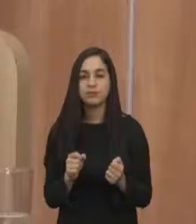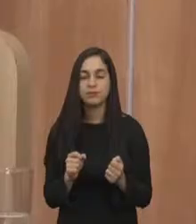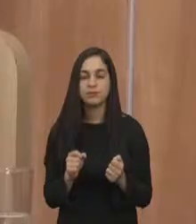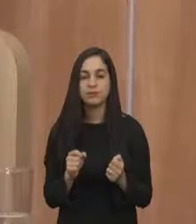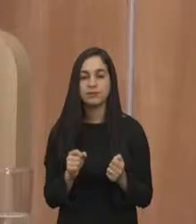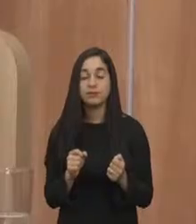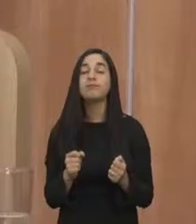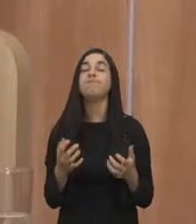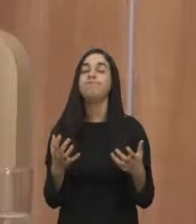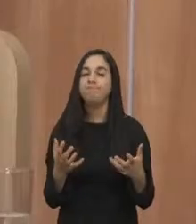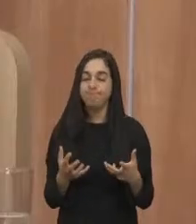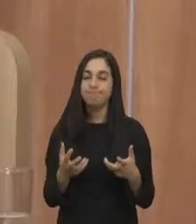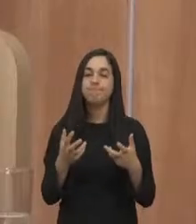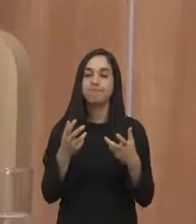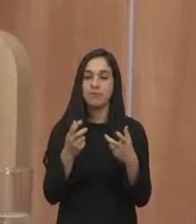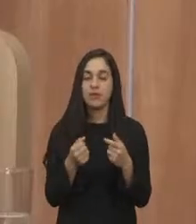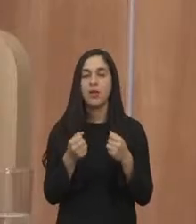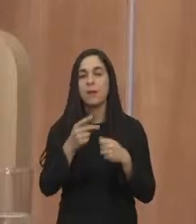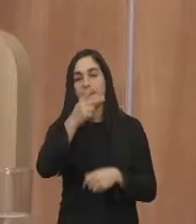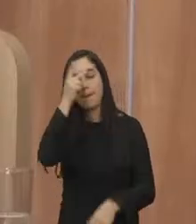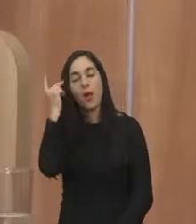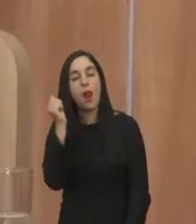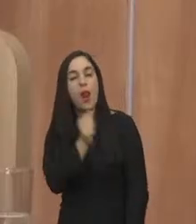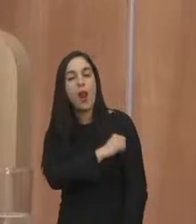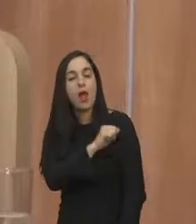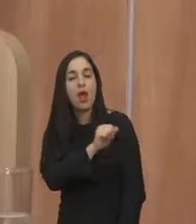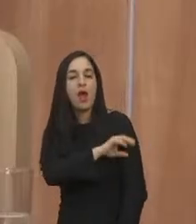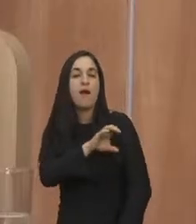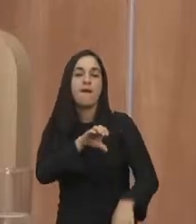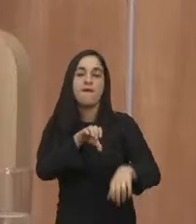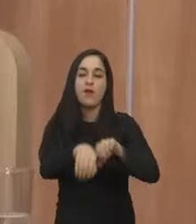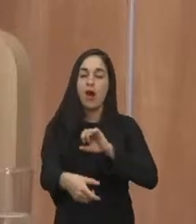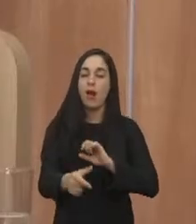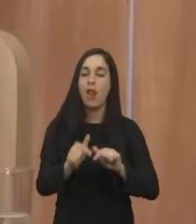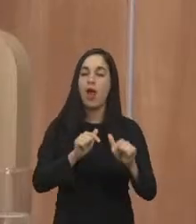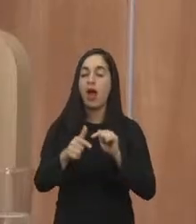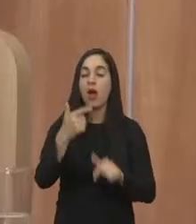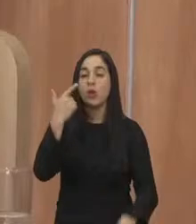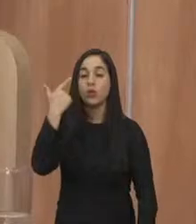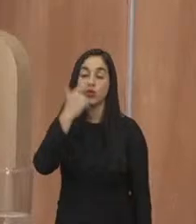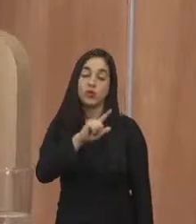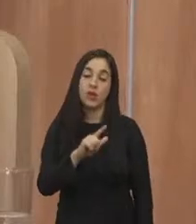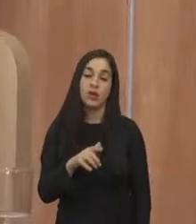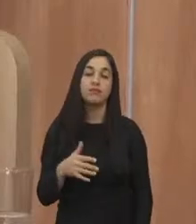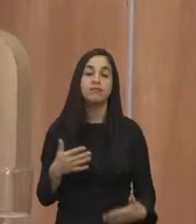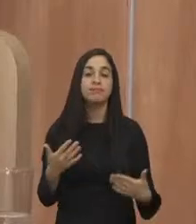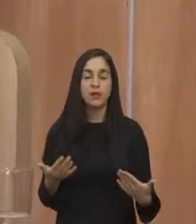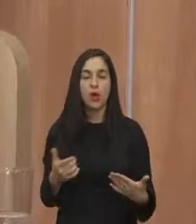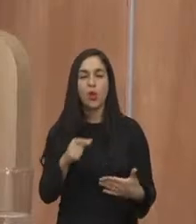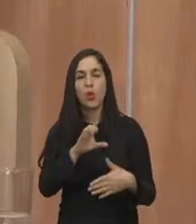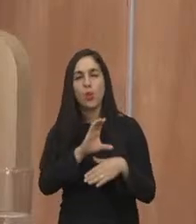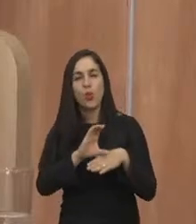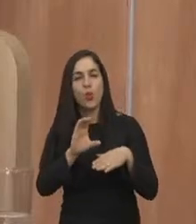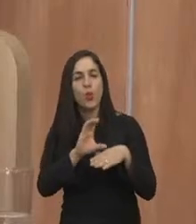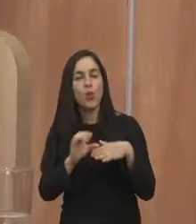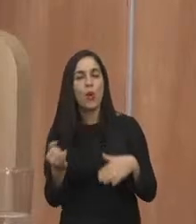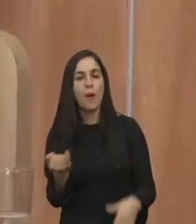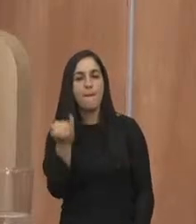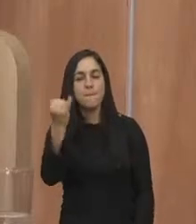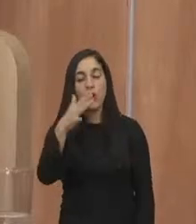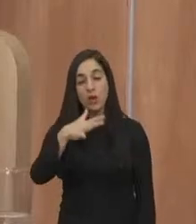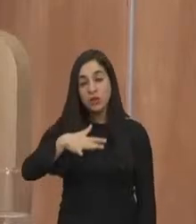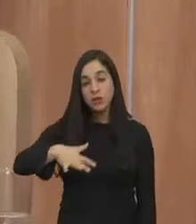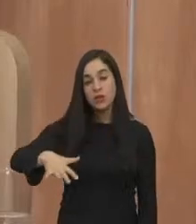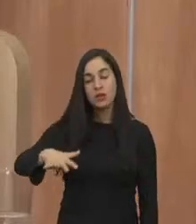e é maravilhosa. Assim, né? Os alunos se formam, eles são empregados, etc. Então, assim, é um curso muito importante para o nosso campus.